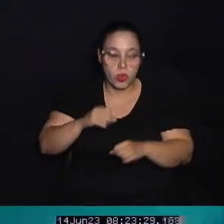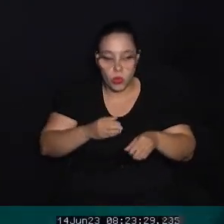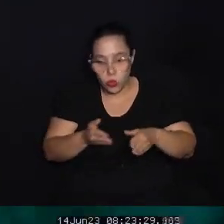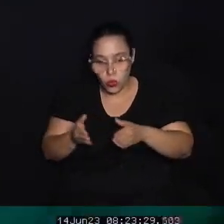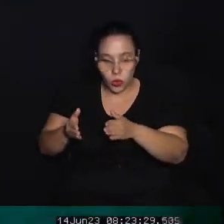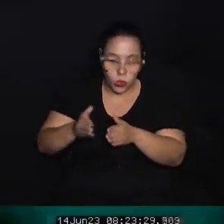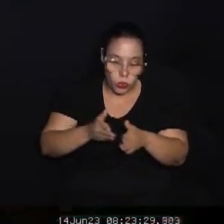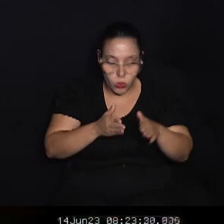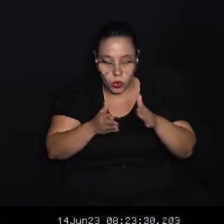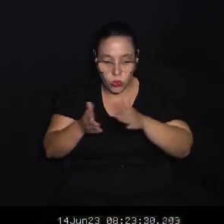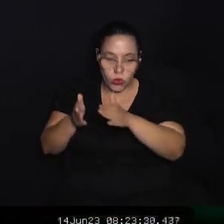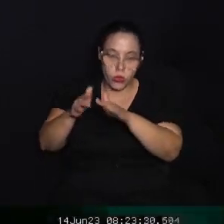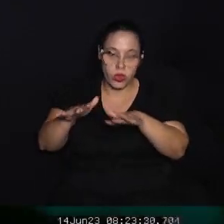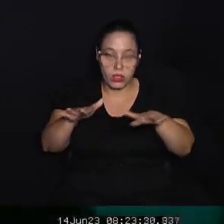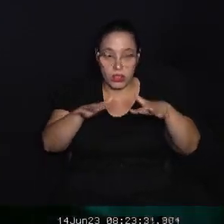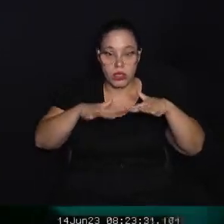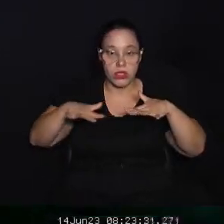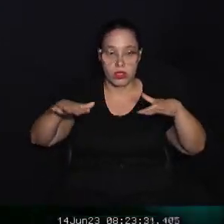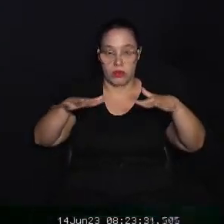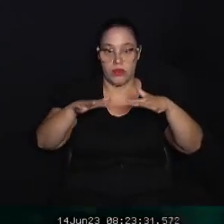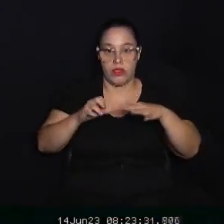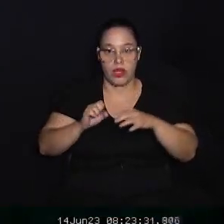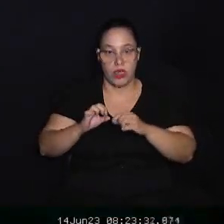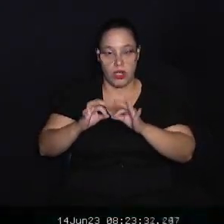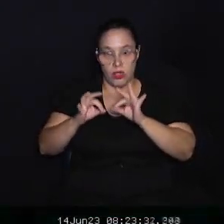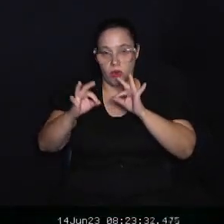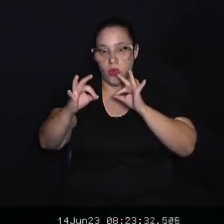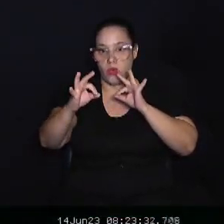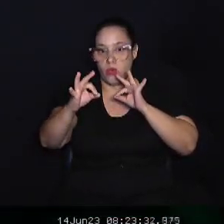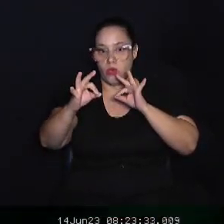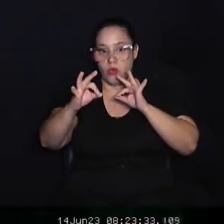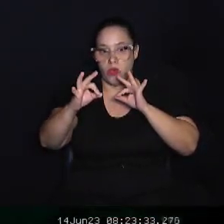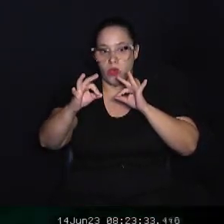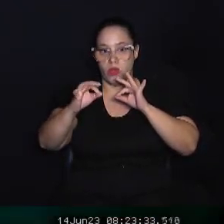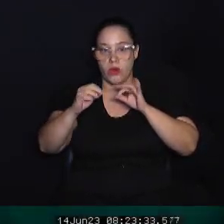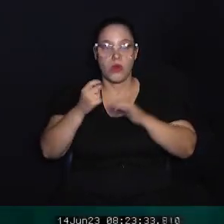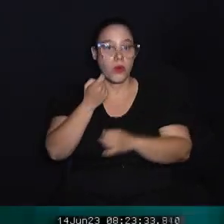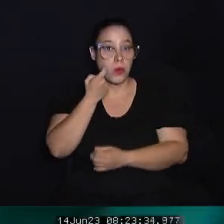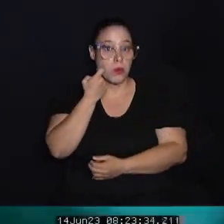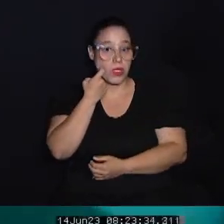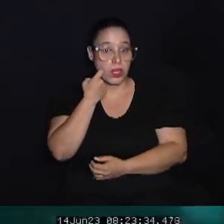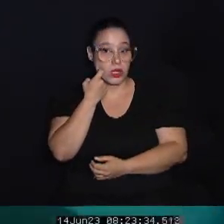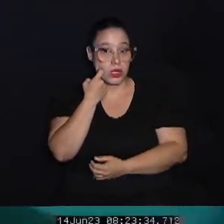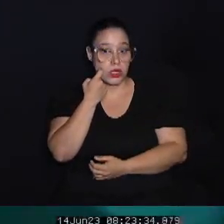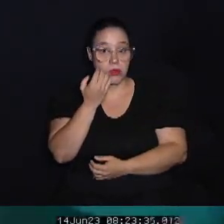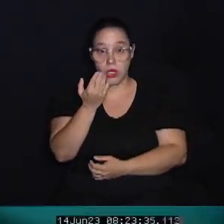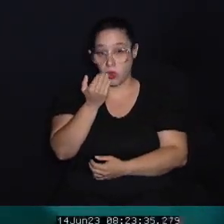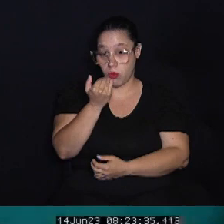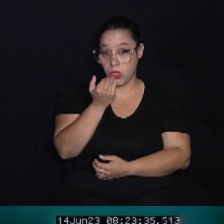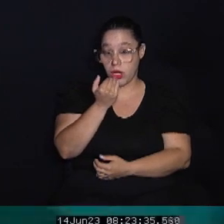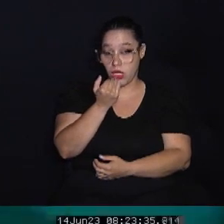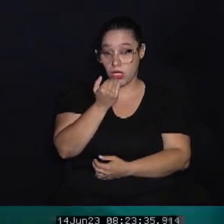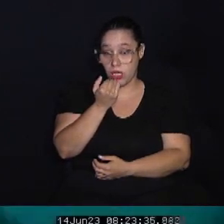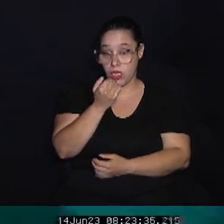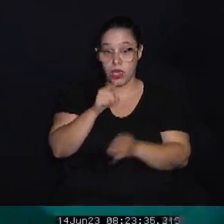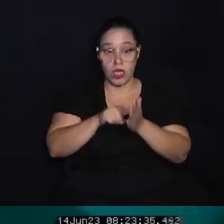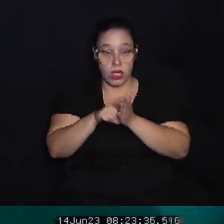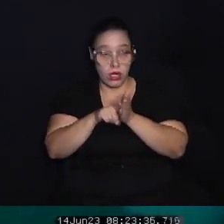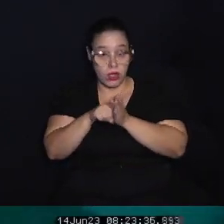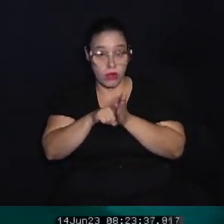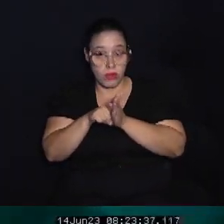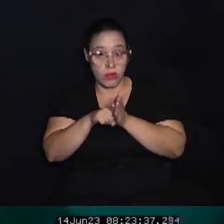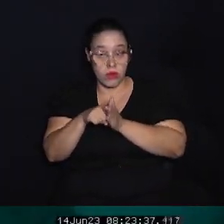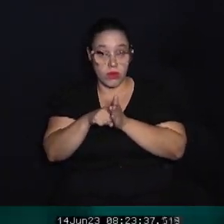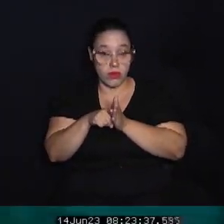leões marinhos costumam se movimentar por diferentes regiões e longas distâncias atrás de peixes para se alimentar, os